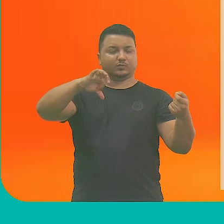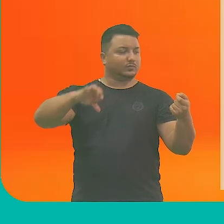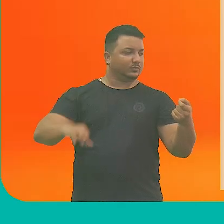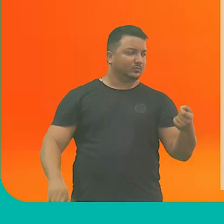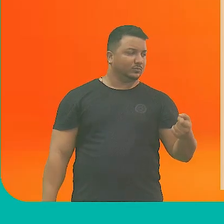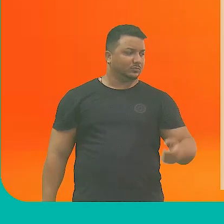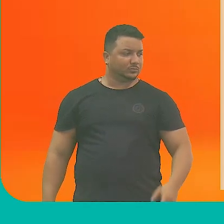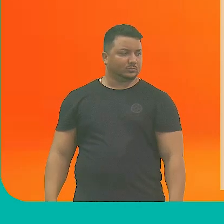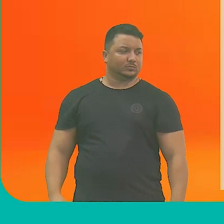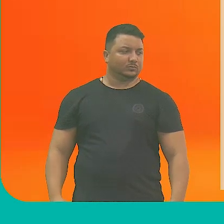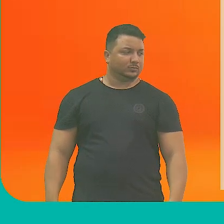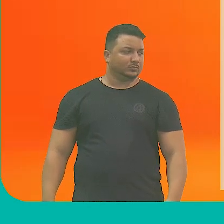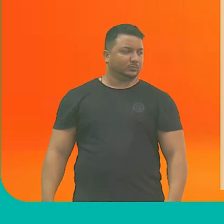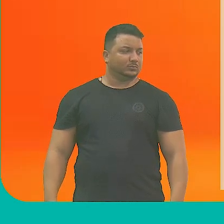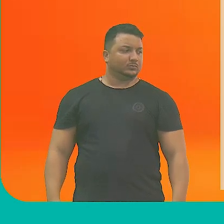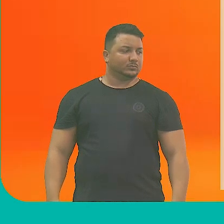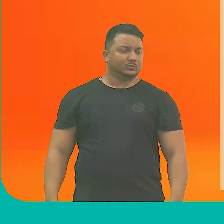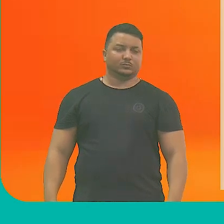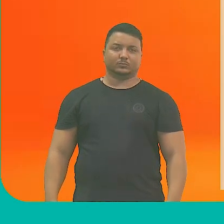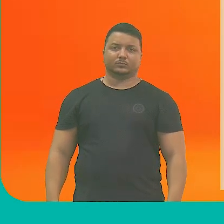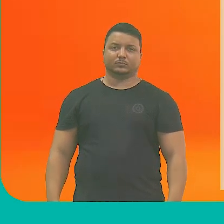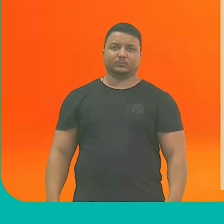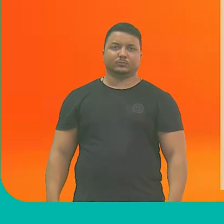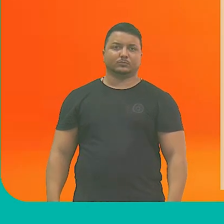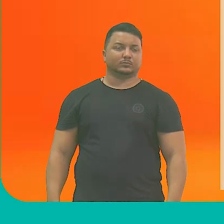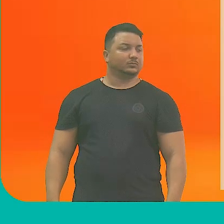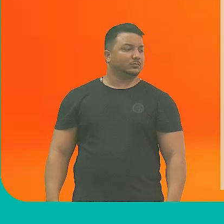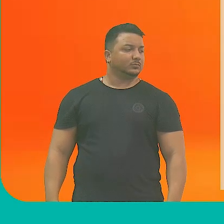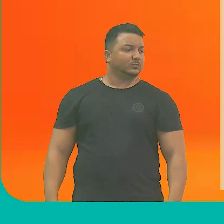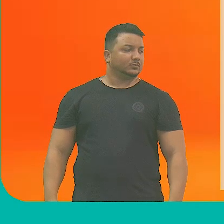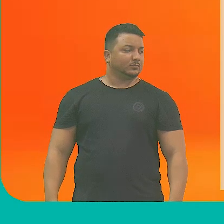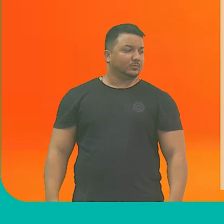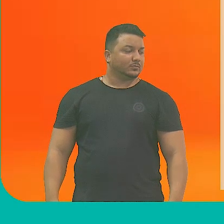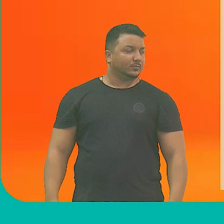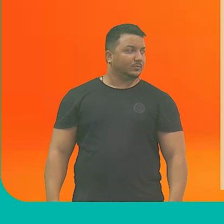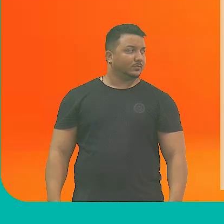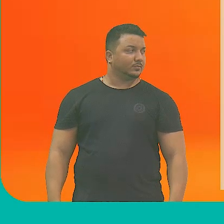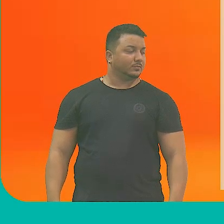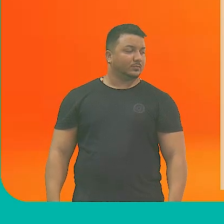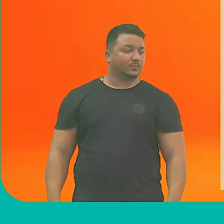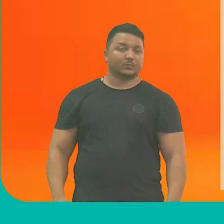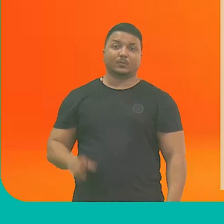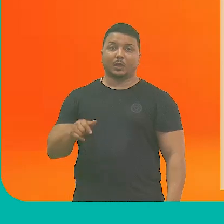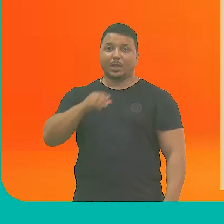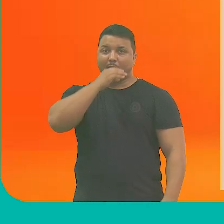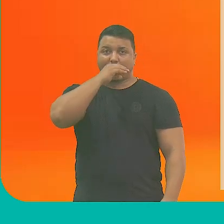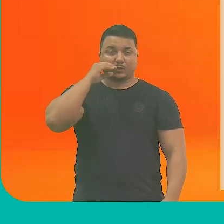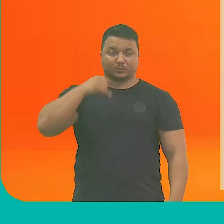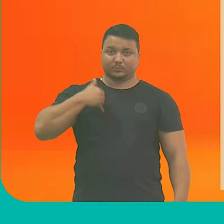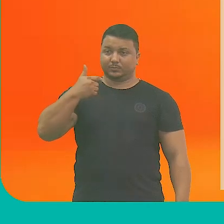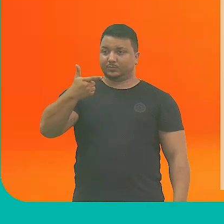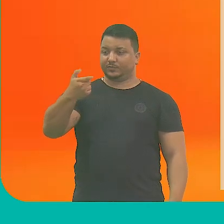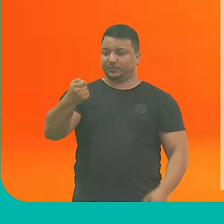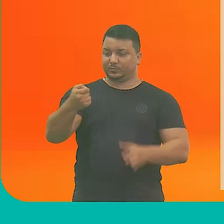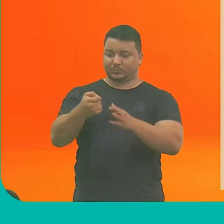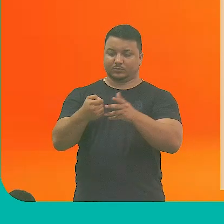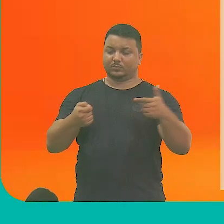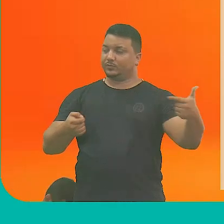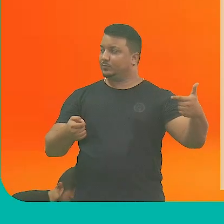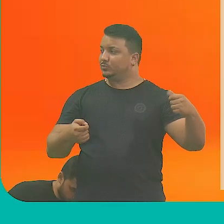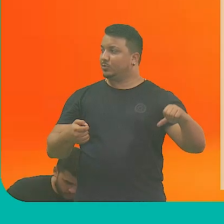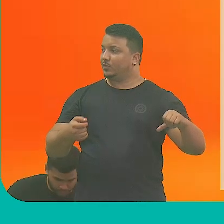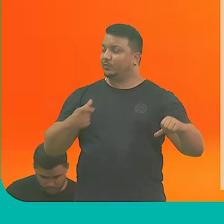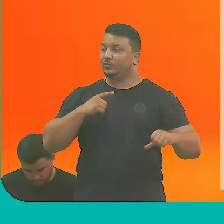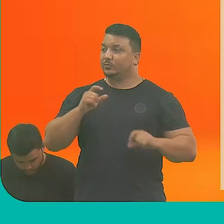20 e 29 anos, ó. Então, vão ser os adultos entre 20 e 29